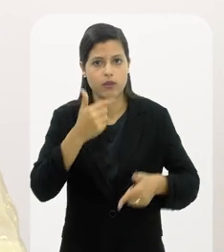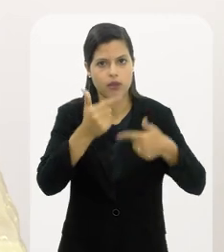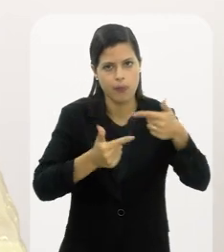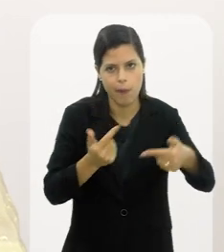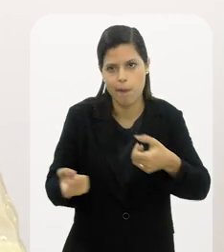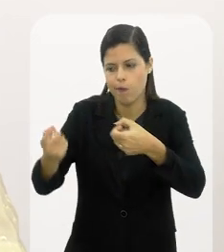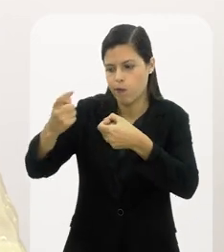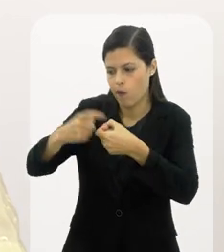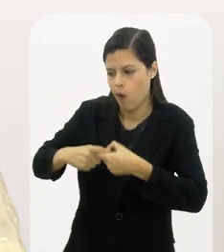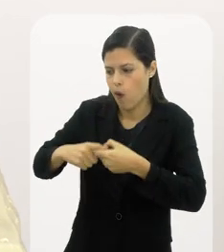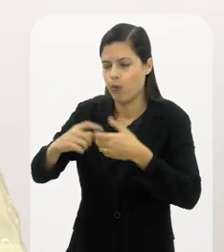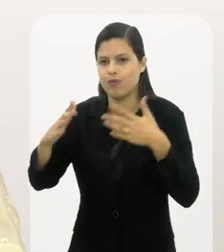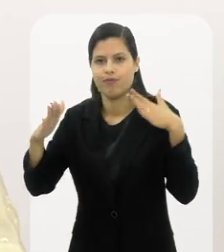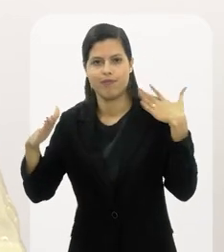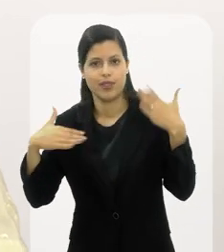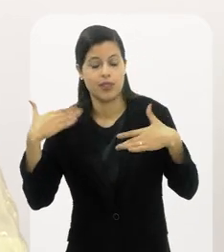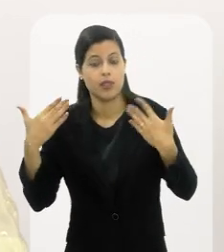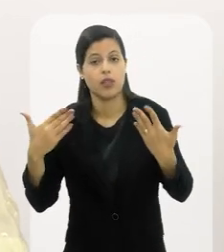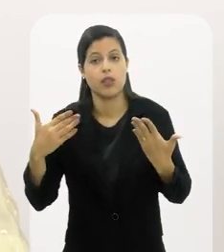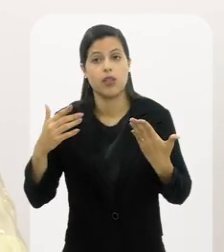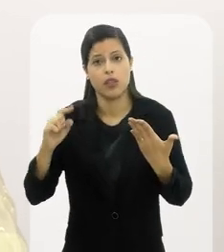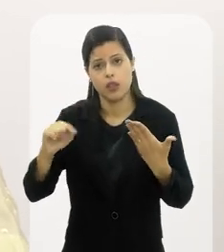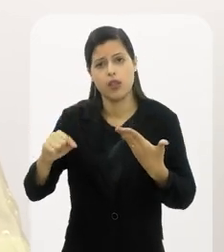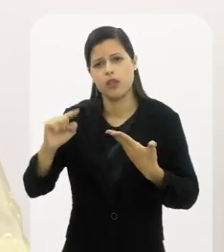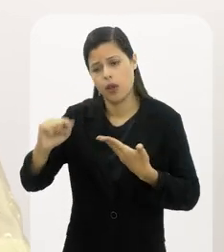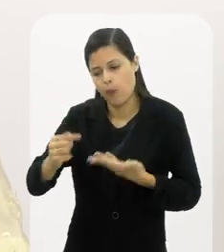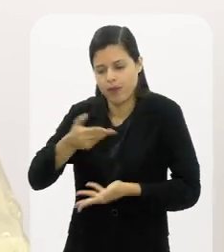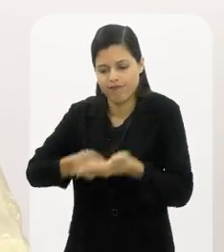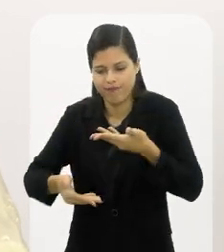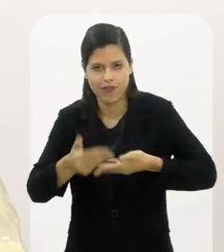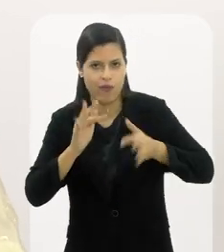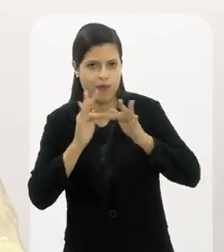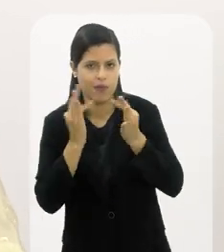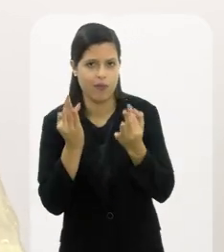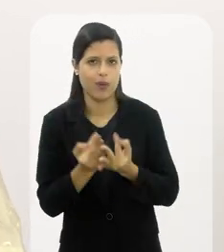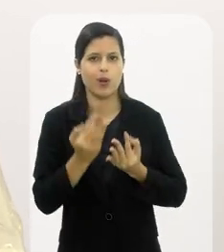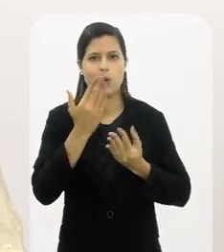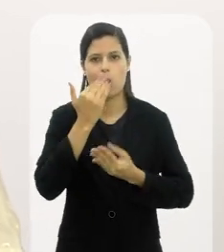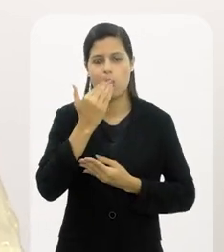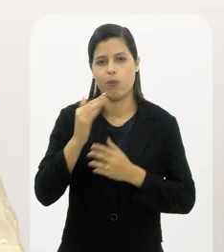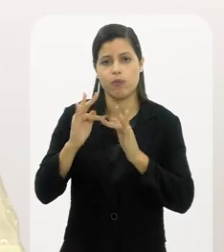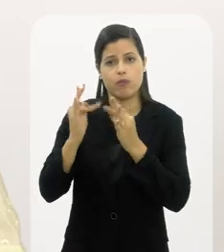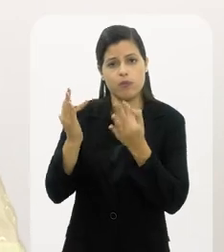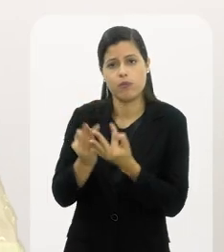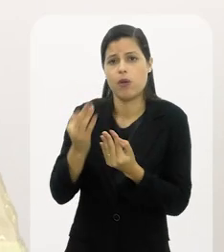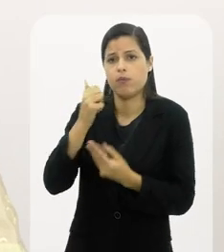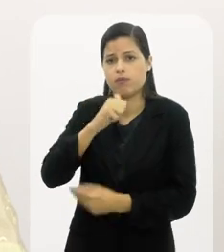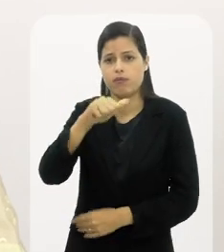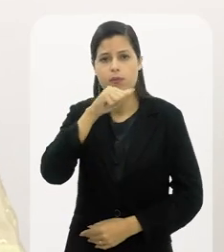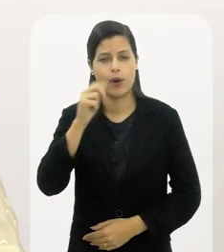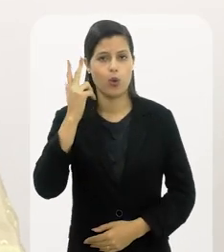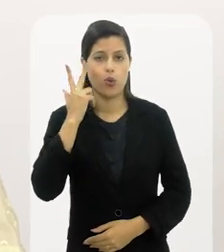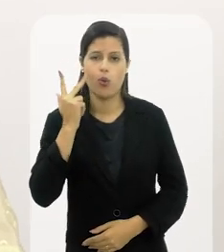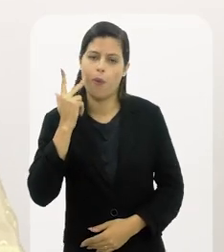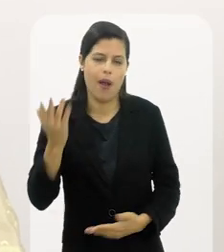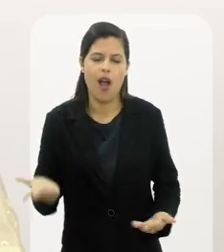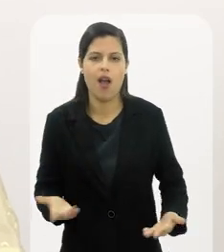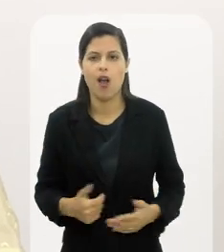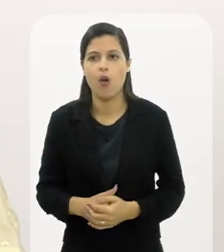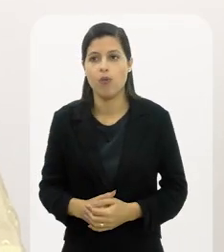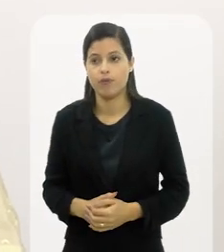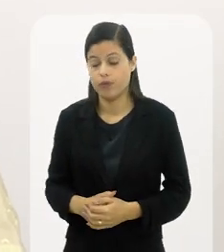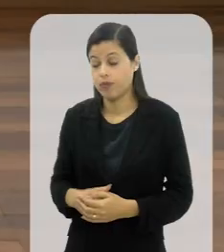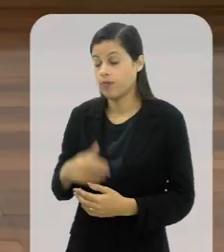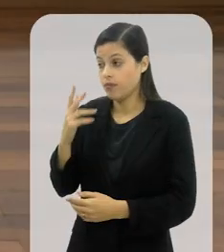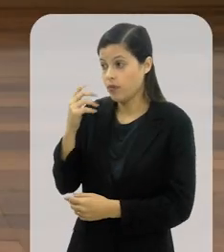você volta, você passeia e congrega com a família, faz as refeições com a família. É uma mãe comum, como outra qualquer.